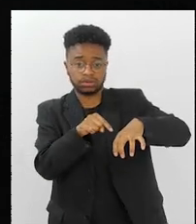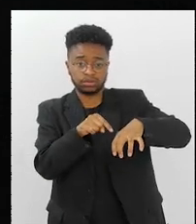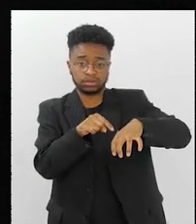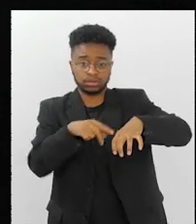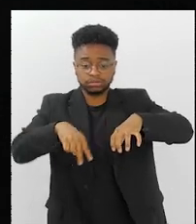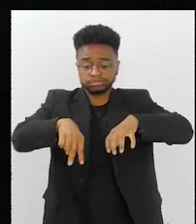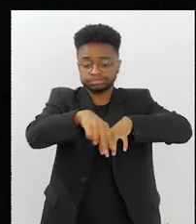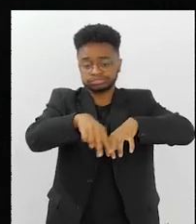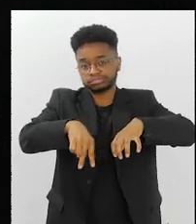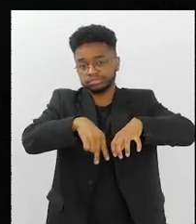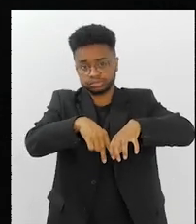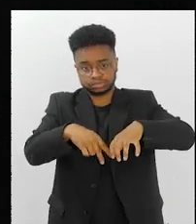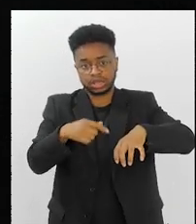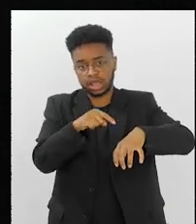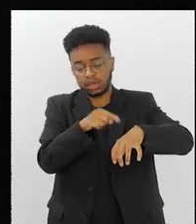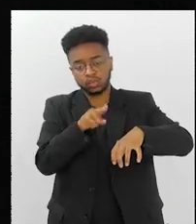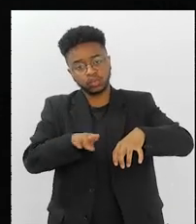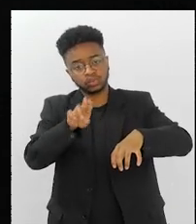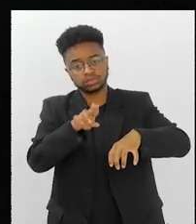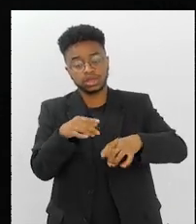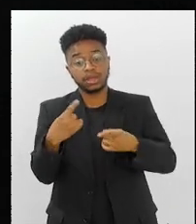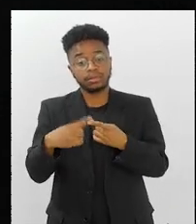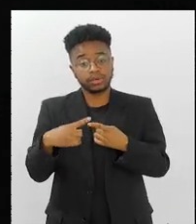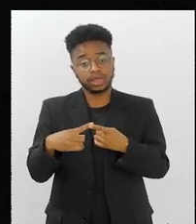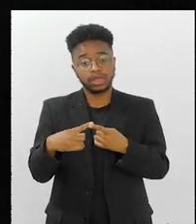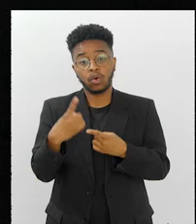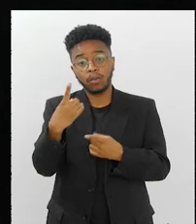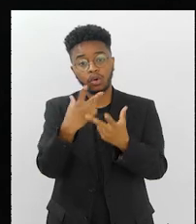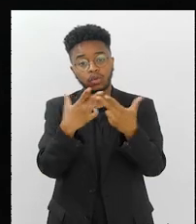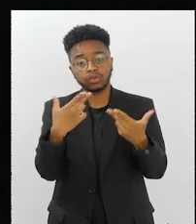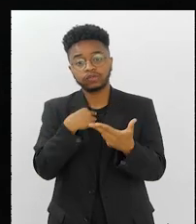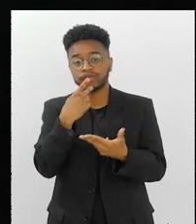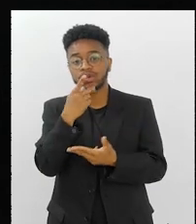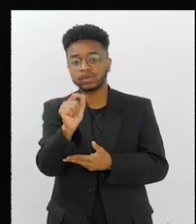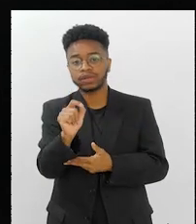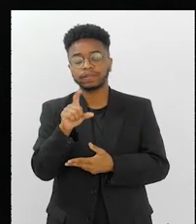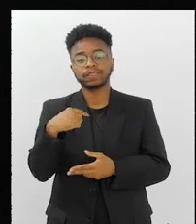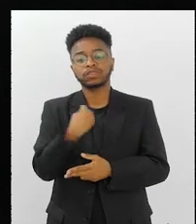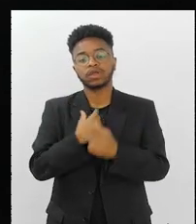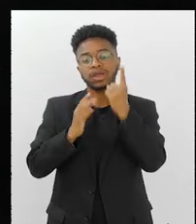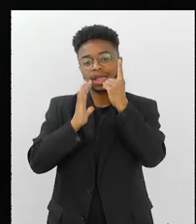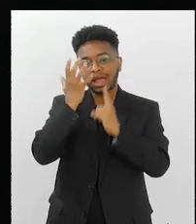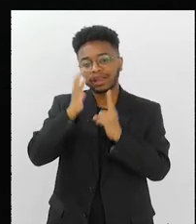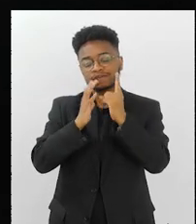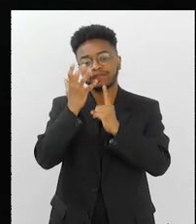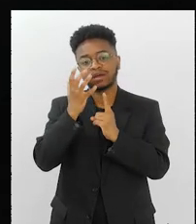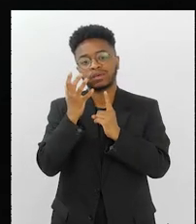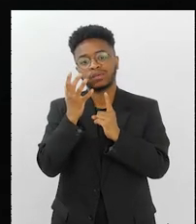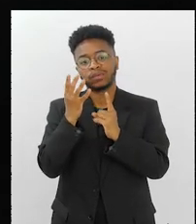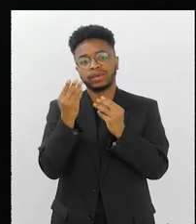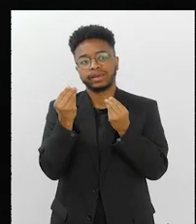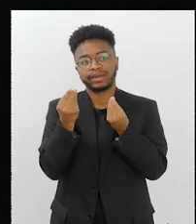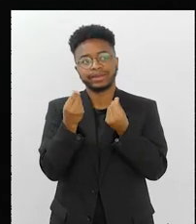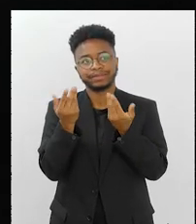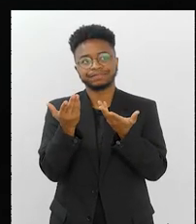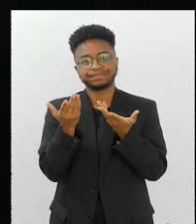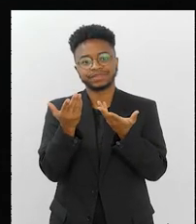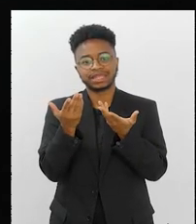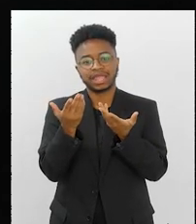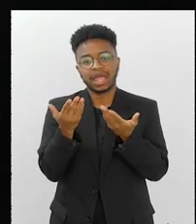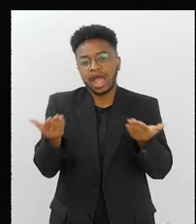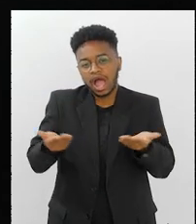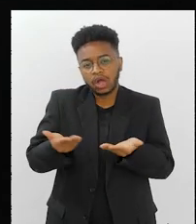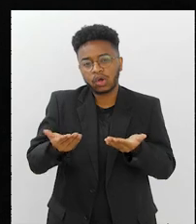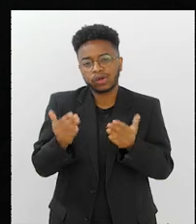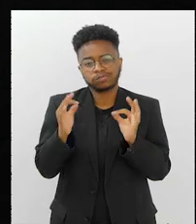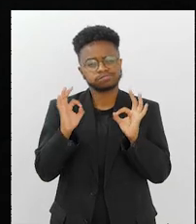carro na alegoria eu acho que uma das coisas que eu falei foi que e o nosso carnaval ele eh tá